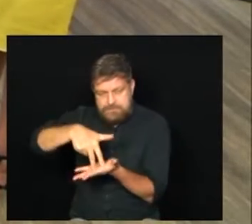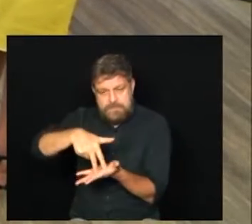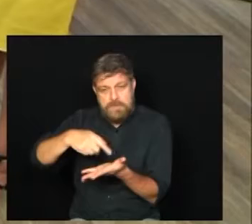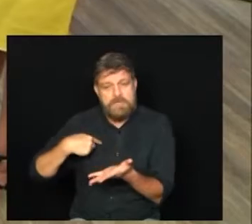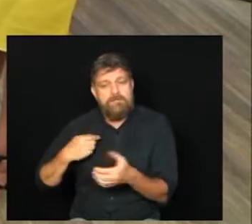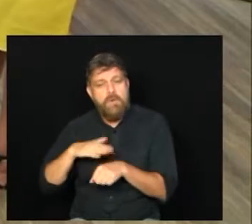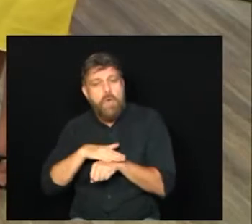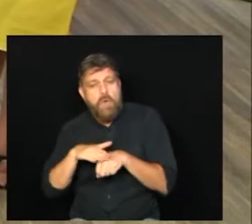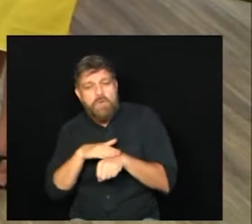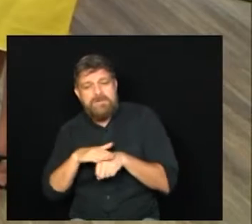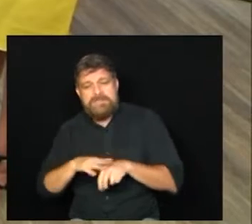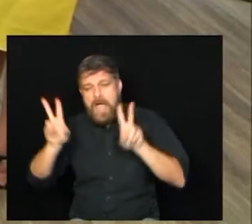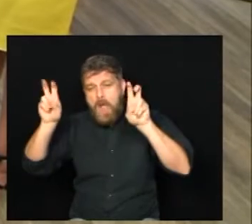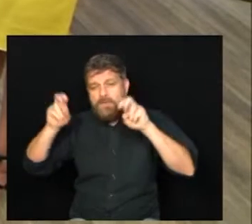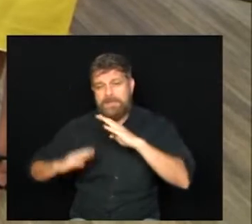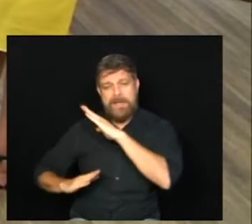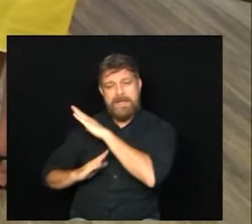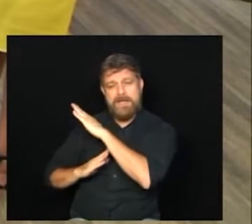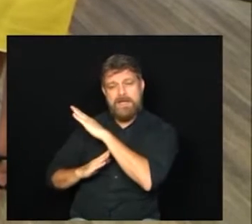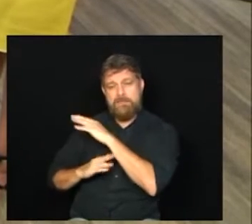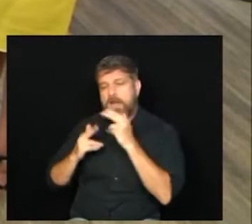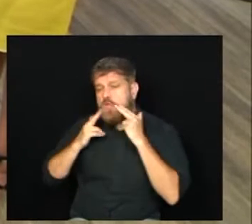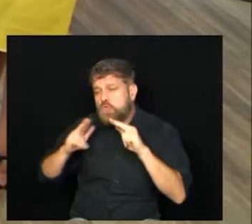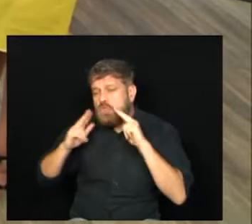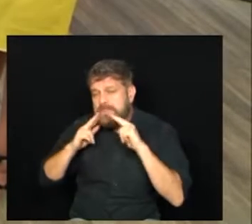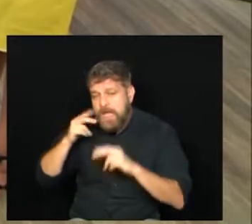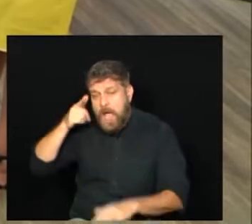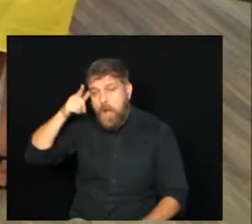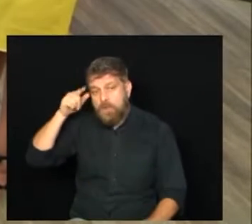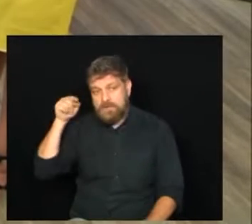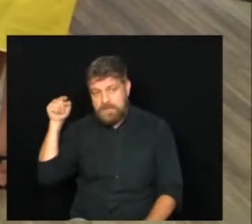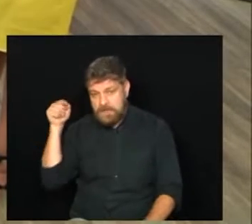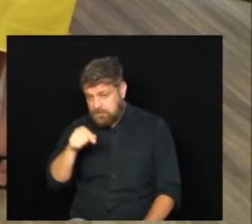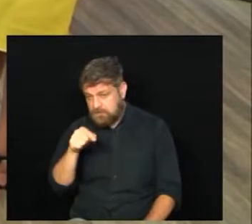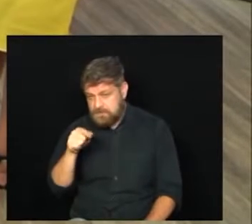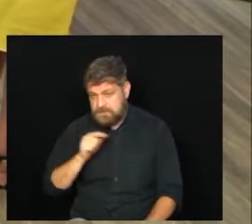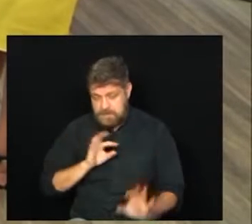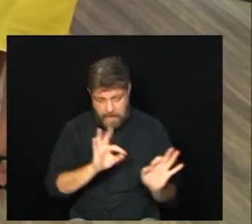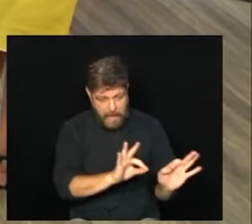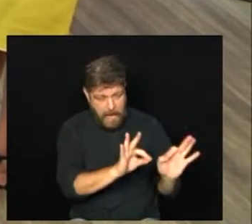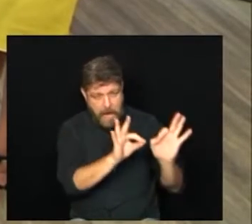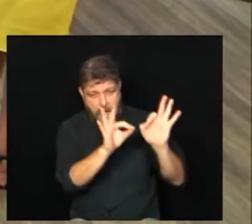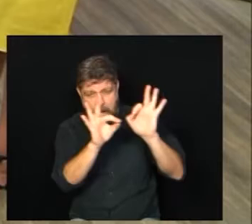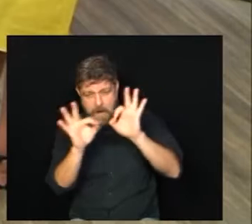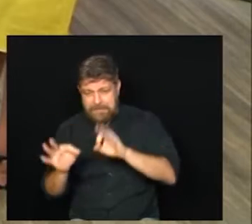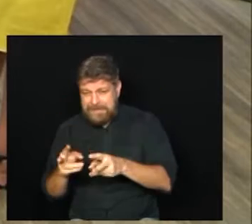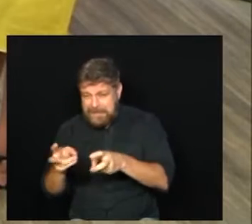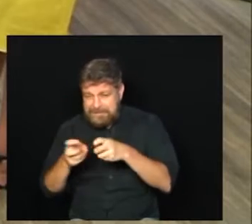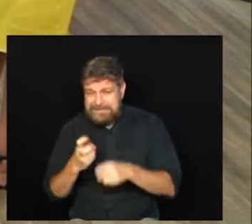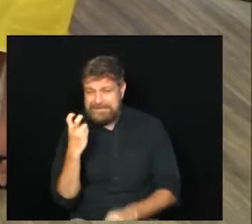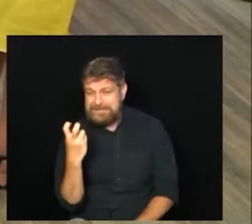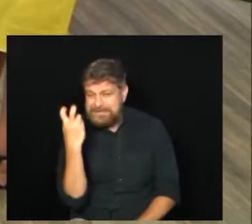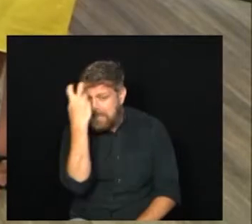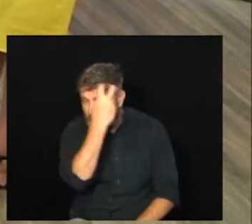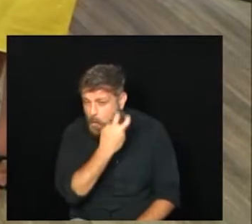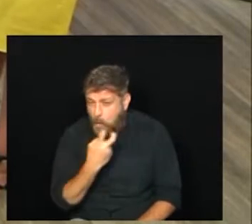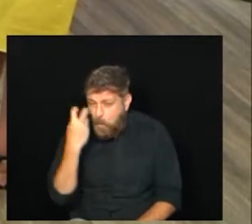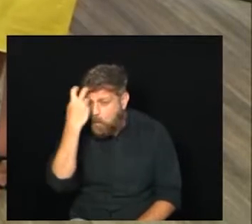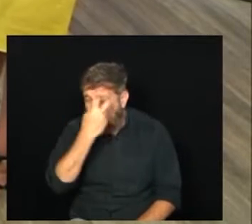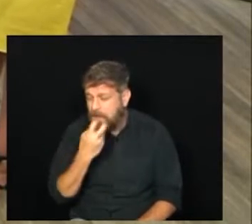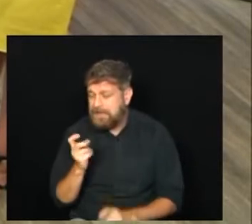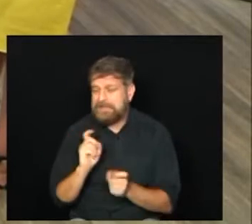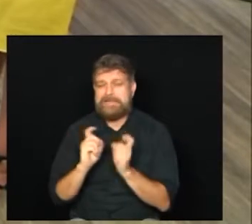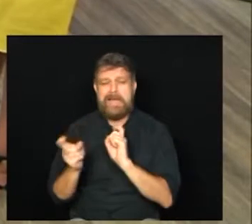das notícias do Legislativo, porque ontem você aí de casa, se você acompanhou, percebeu 5 horas